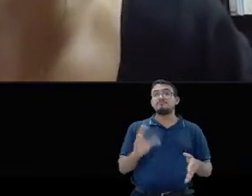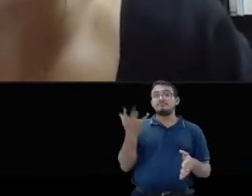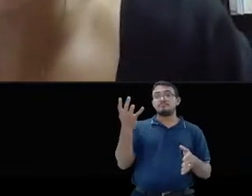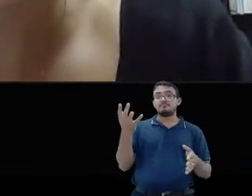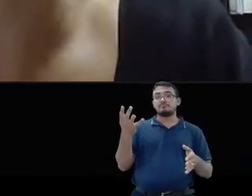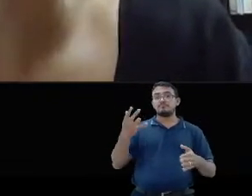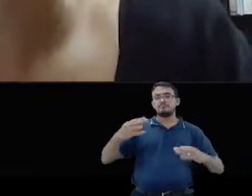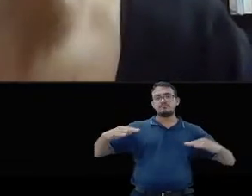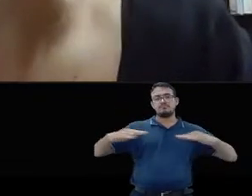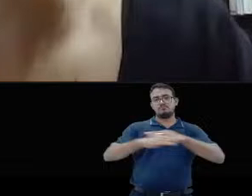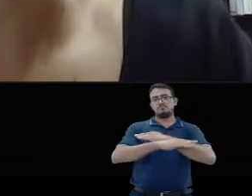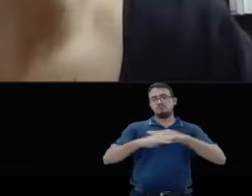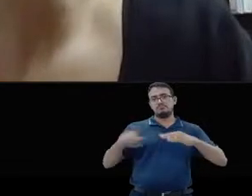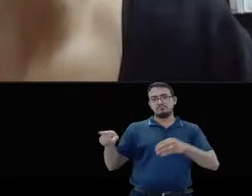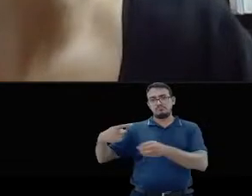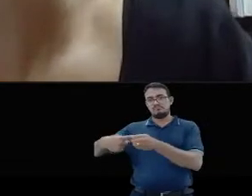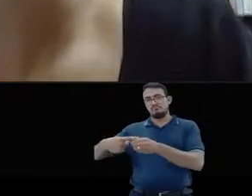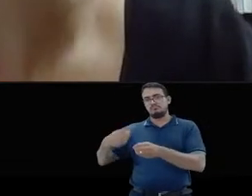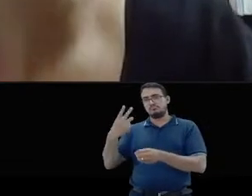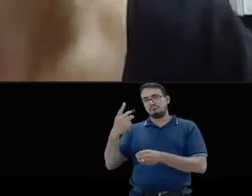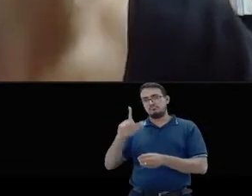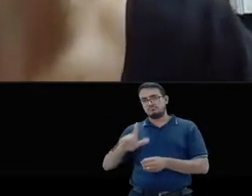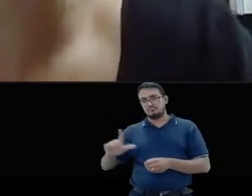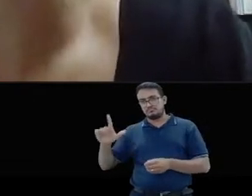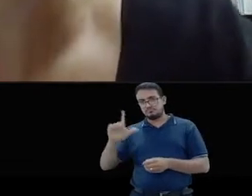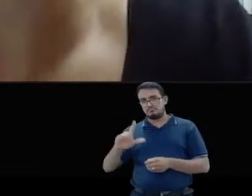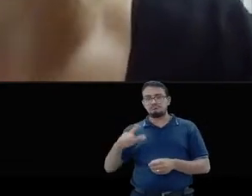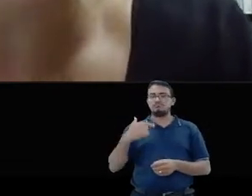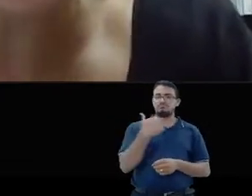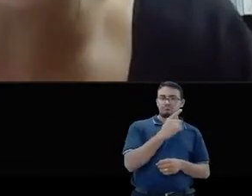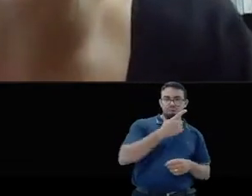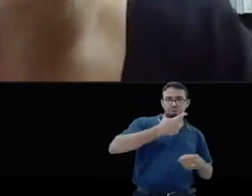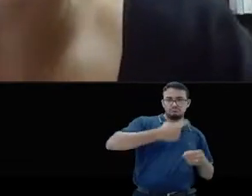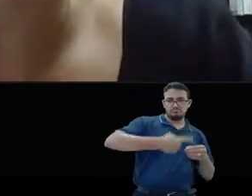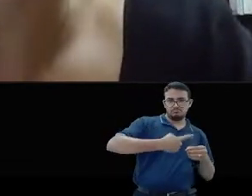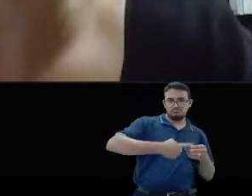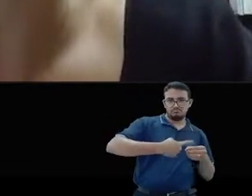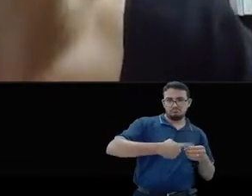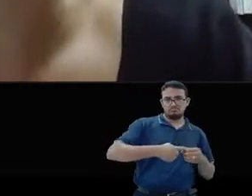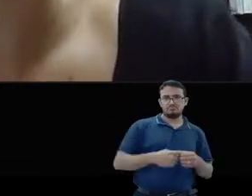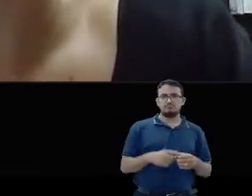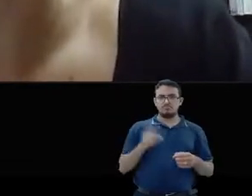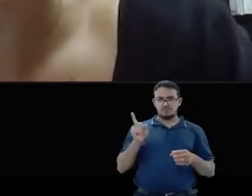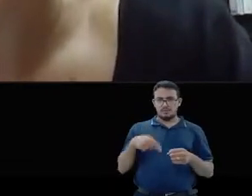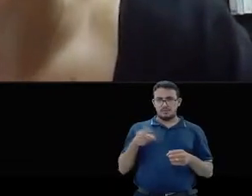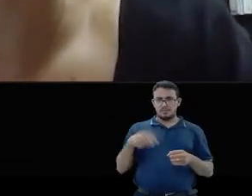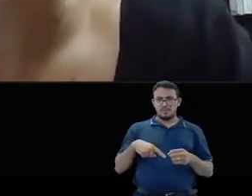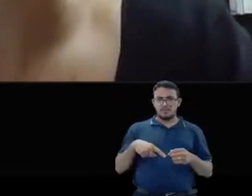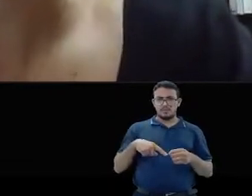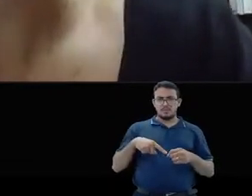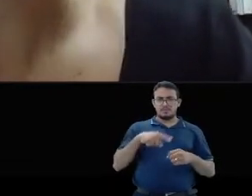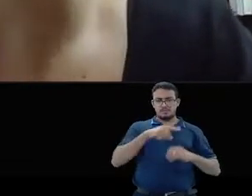e de Telêmaco Borba. Né? Não ocorreu aqui entre a residência do reclamante e o local de